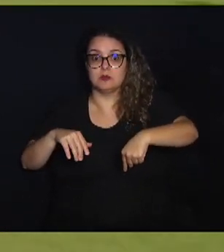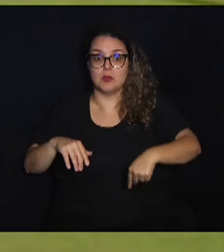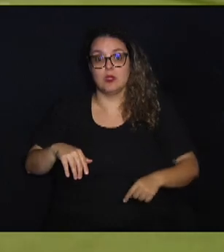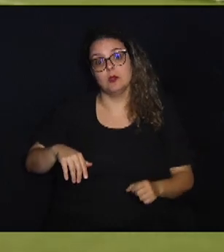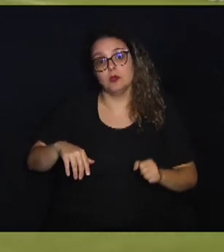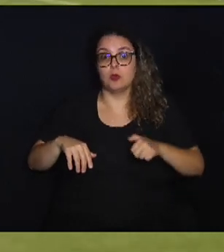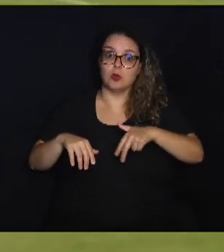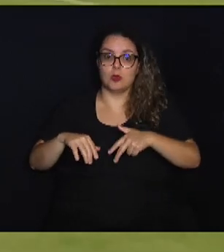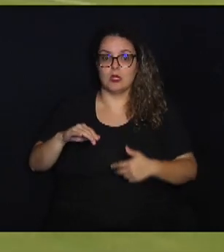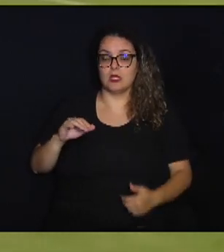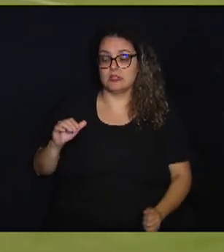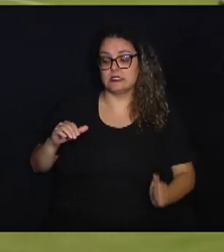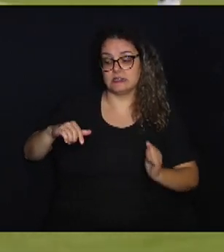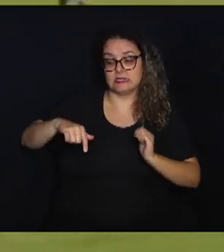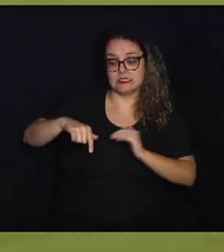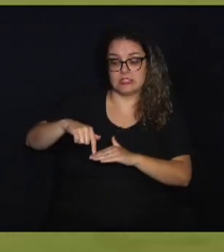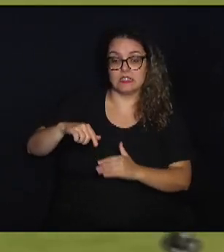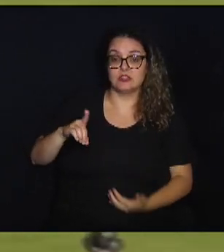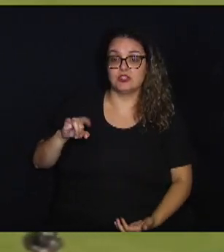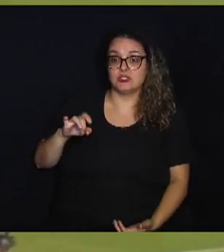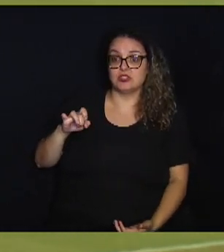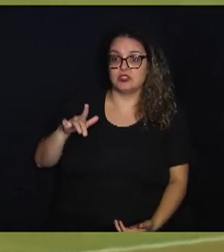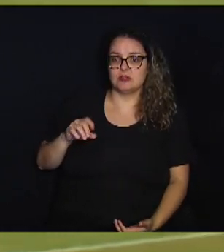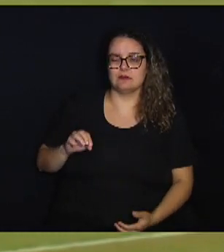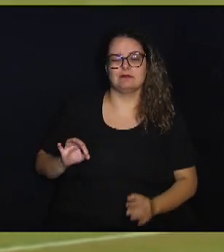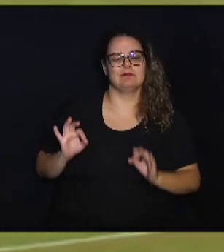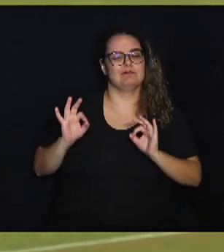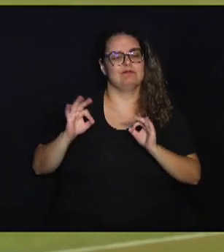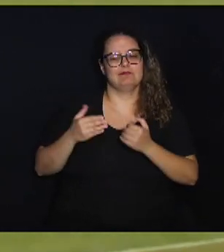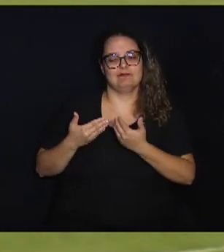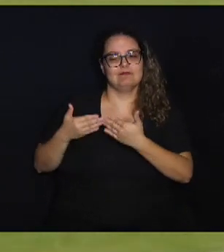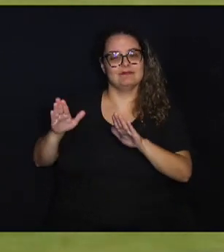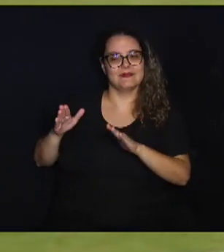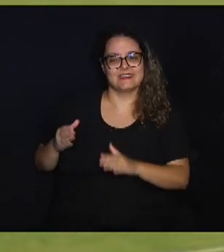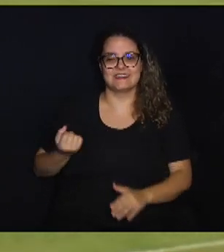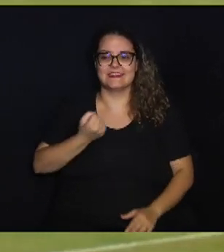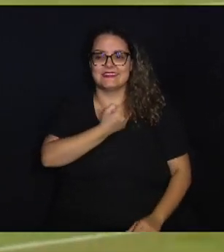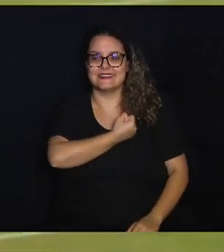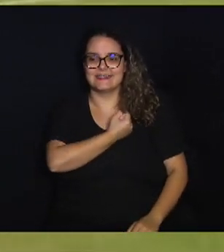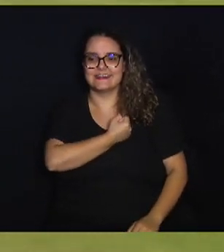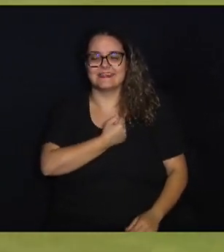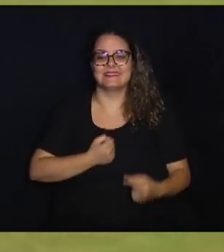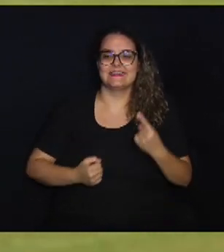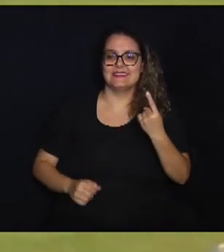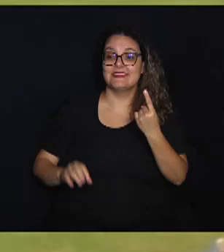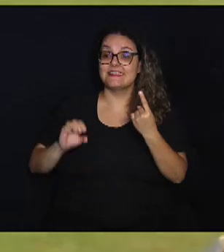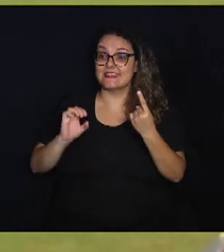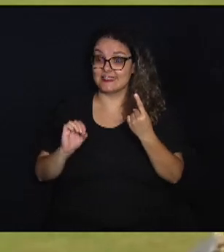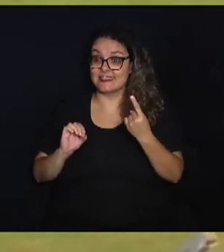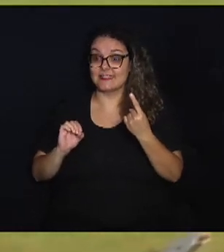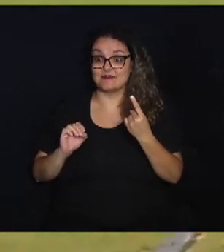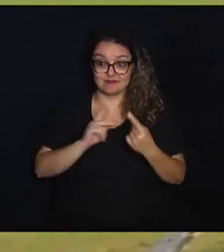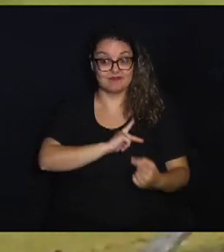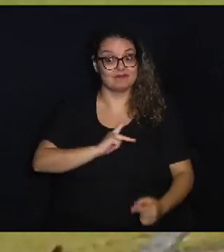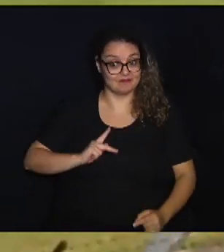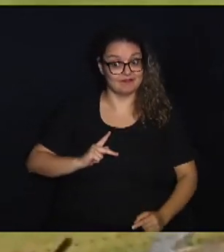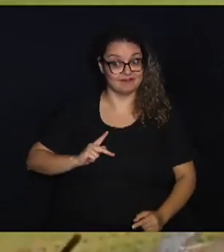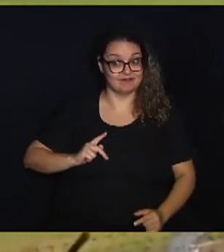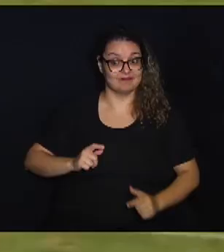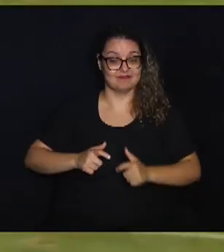do zagueiro Diego Leão, que com estilo abriu o marcador. 1-0 Ponte para cima